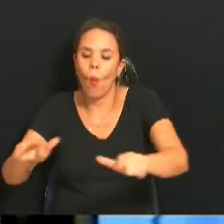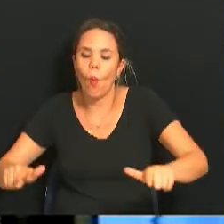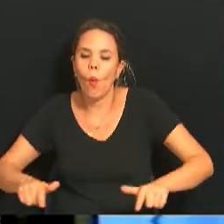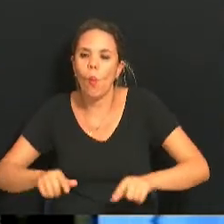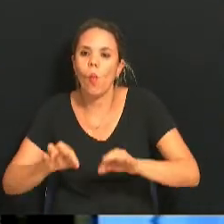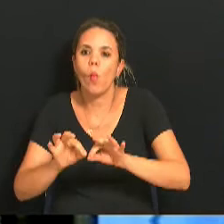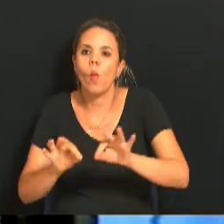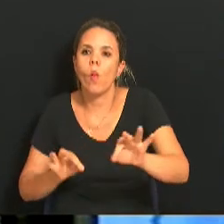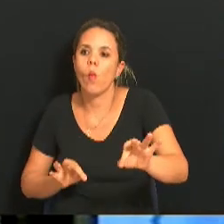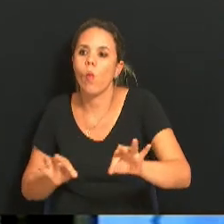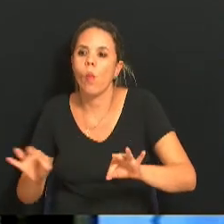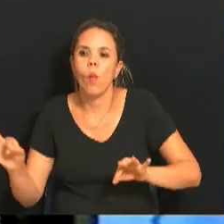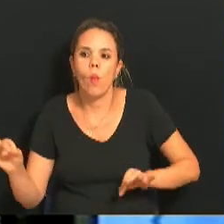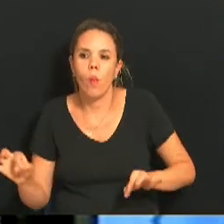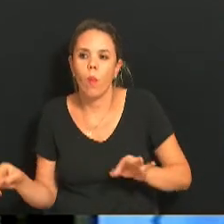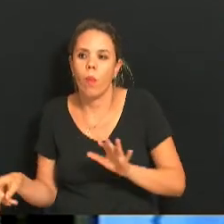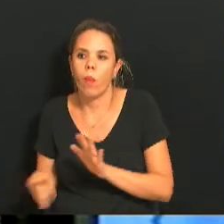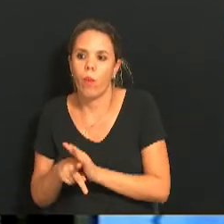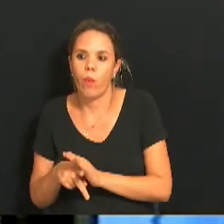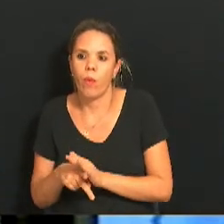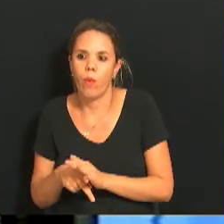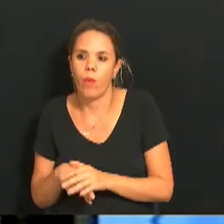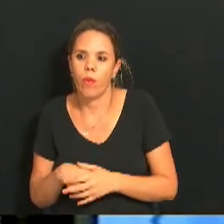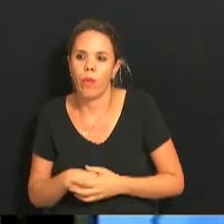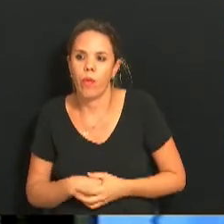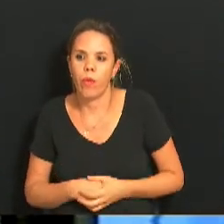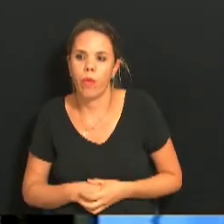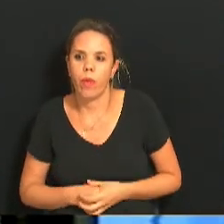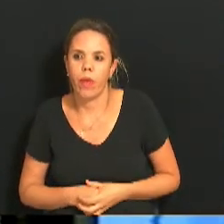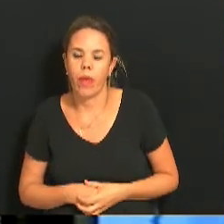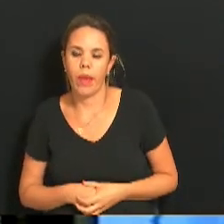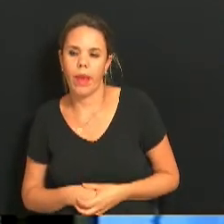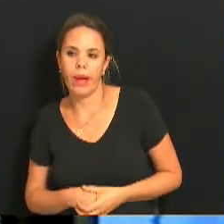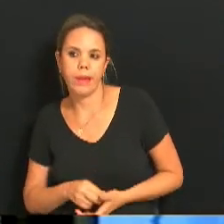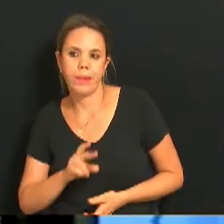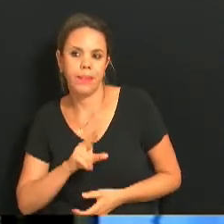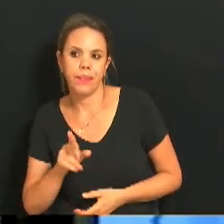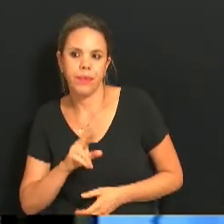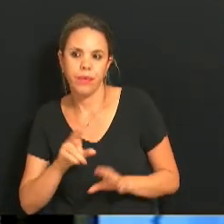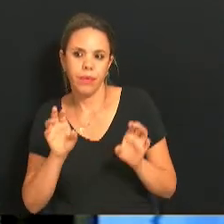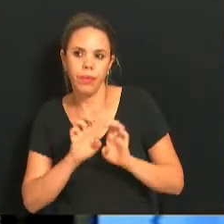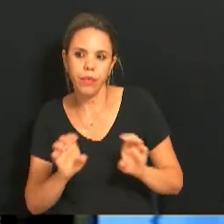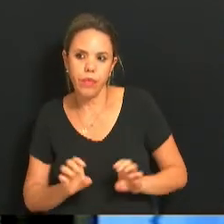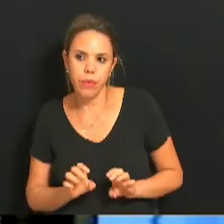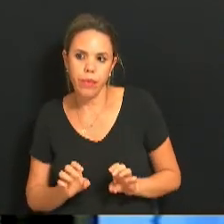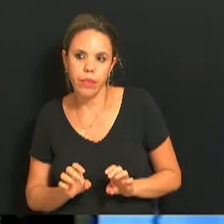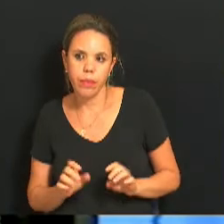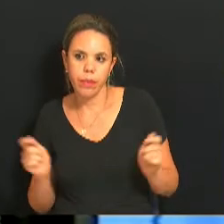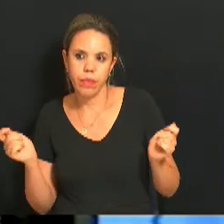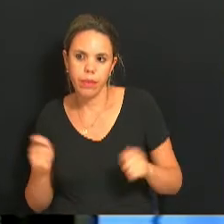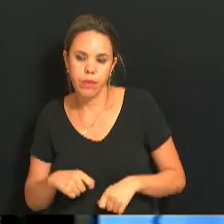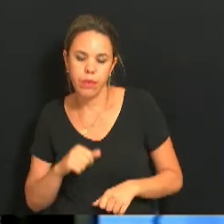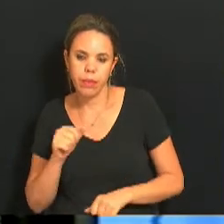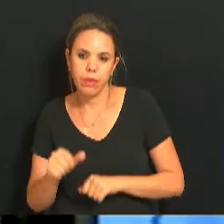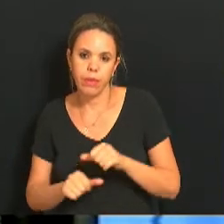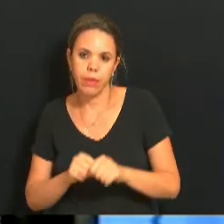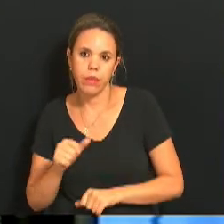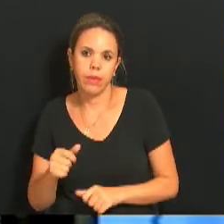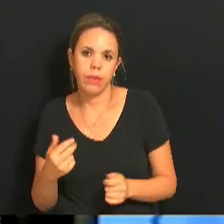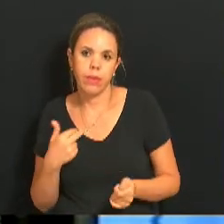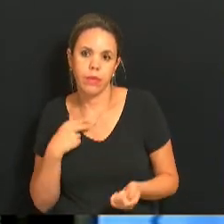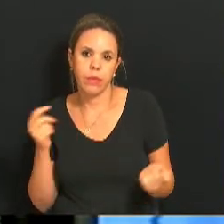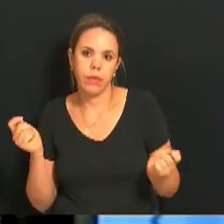espaços vazios por eles mesmos por eles próprios não são estruturas passíveis de serem tombados não é